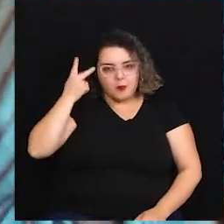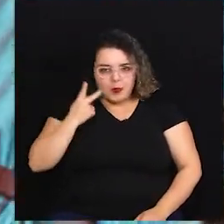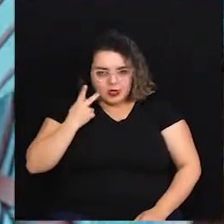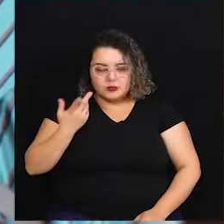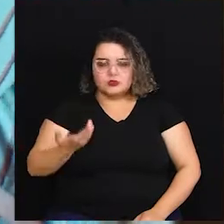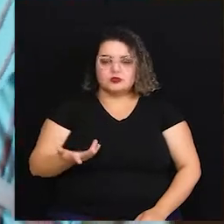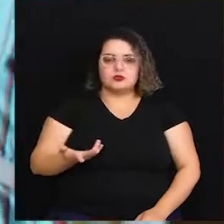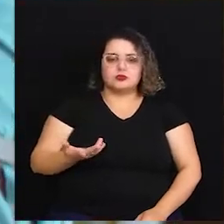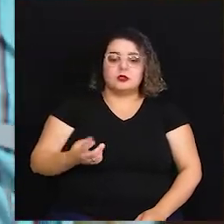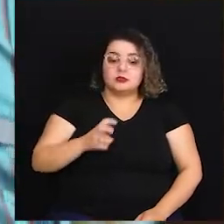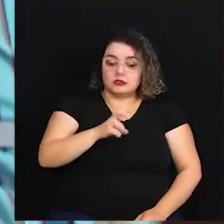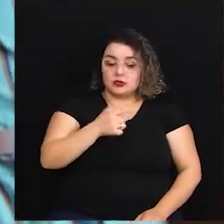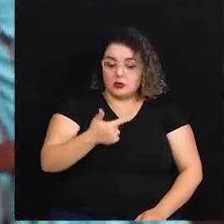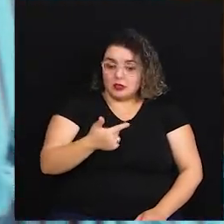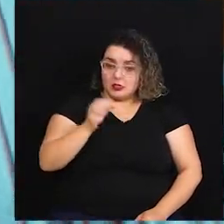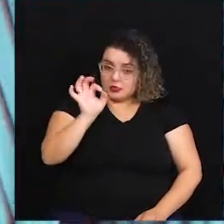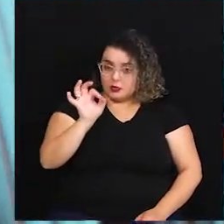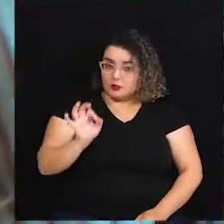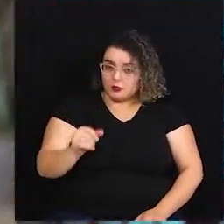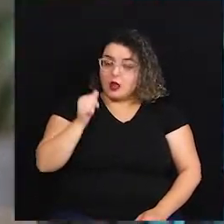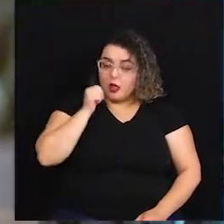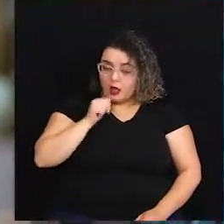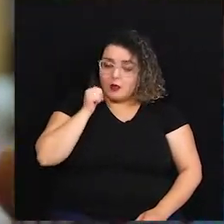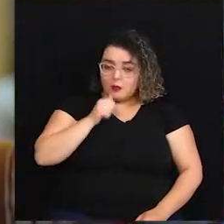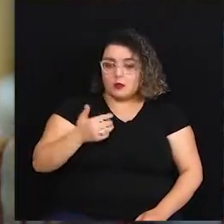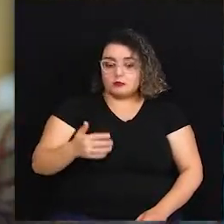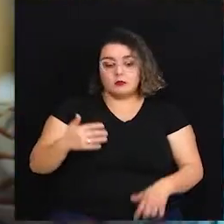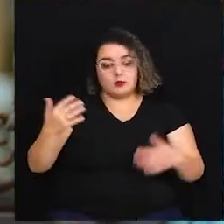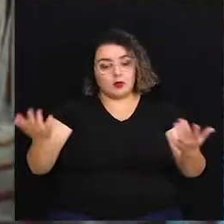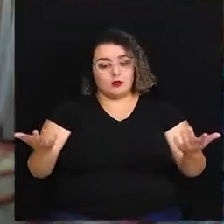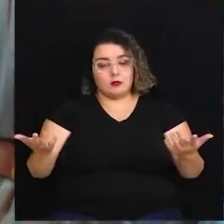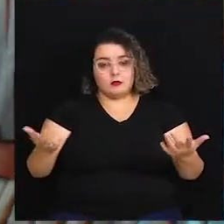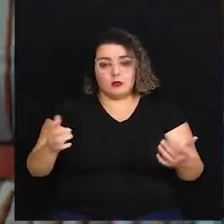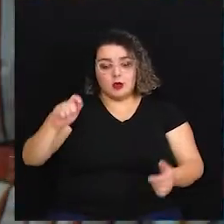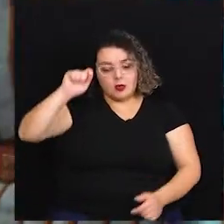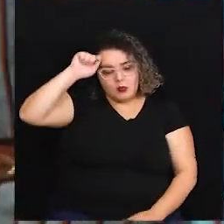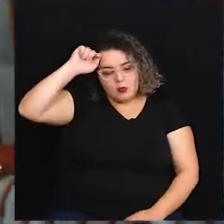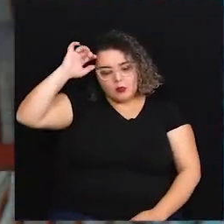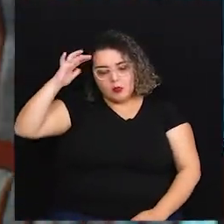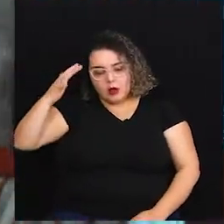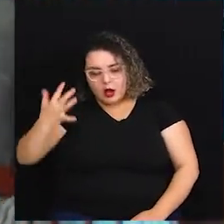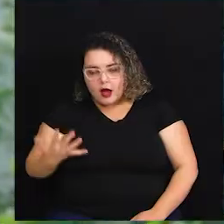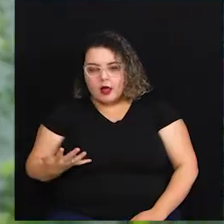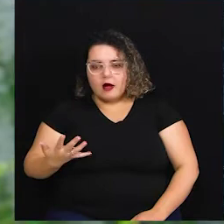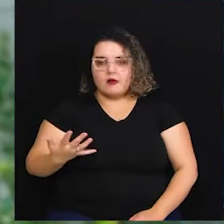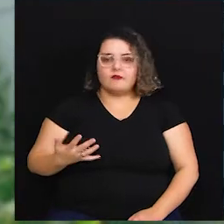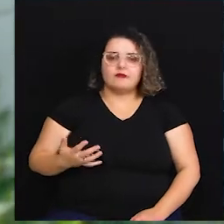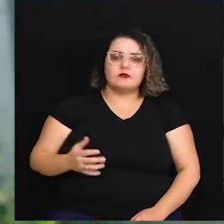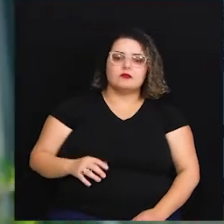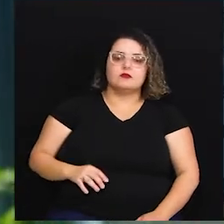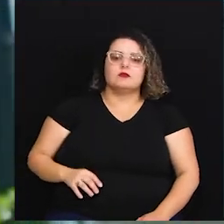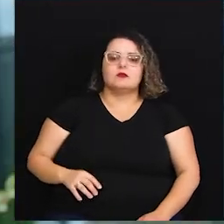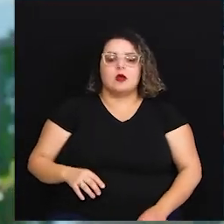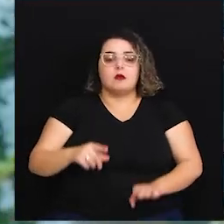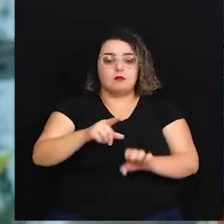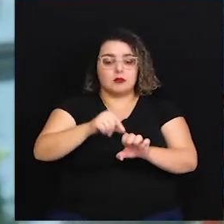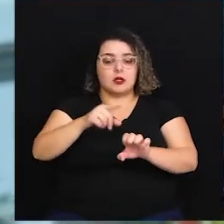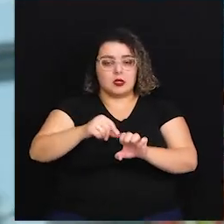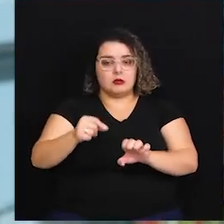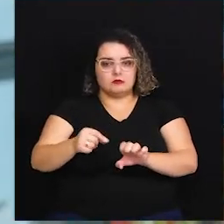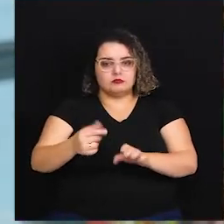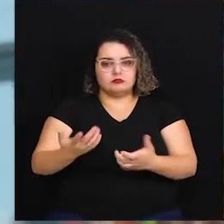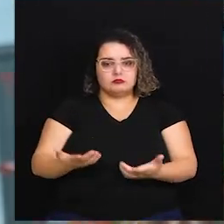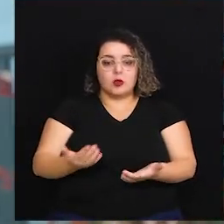pardos, e destes, 52% são mulheres. Enfim, o afroempreendedorismo, em sua maioria,